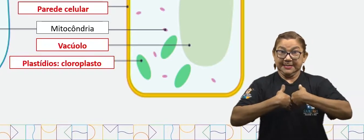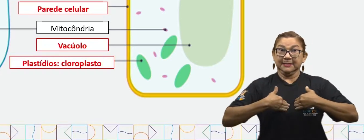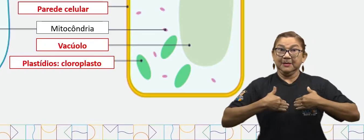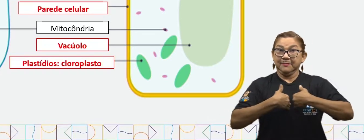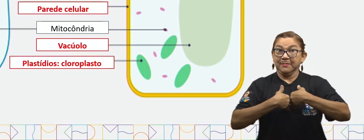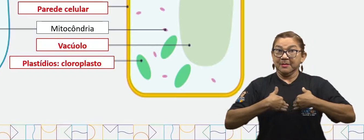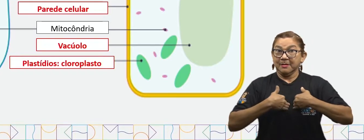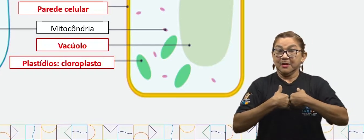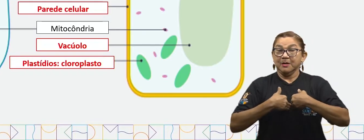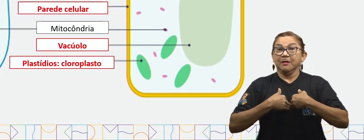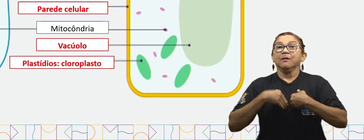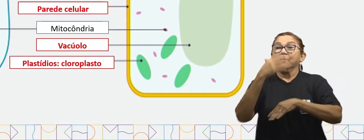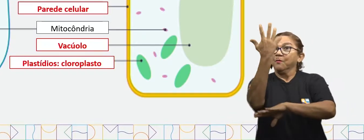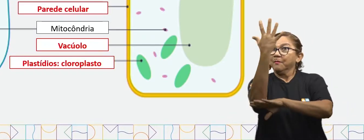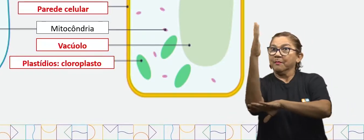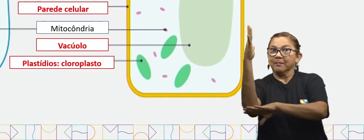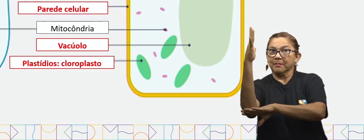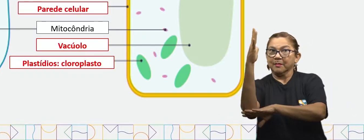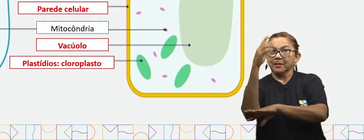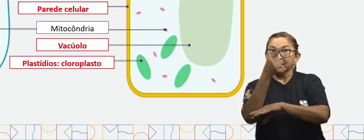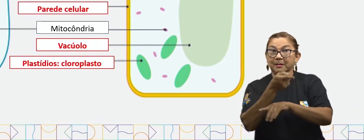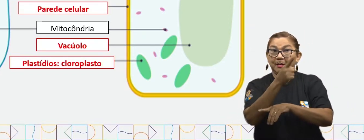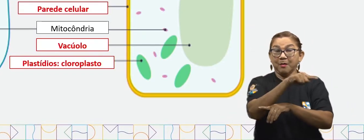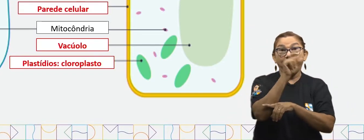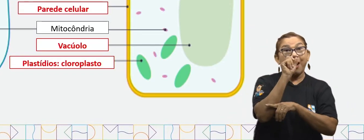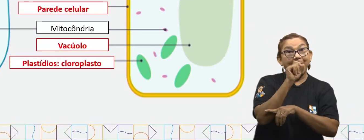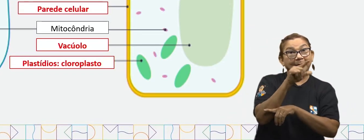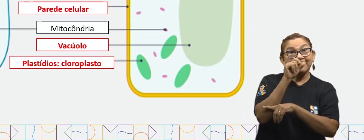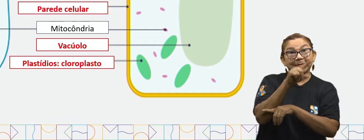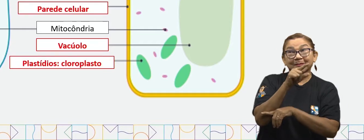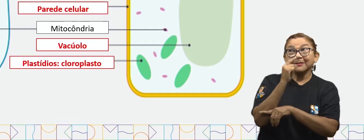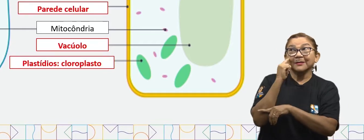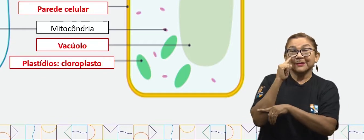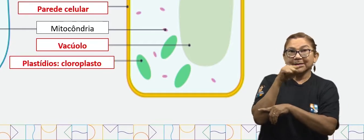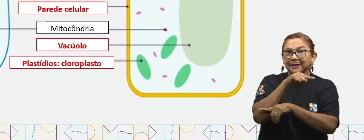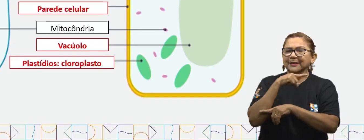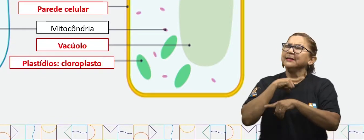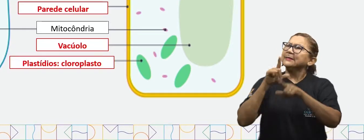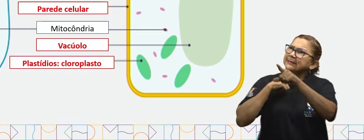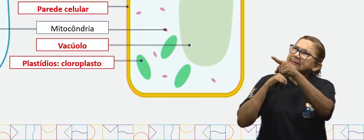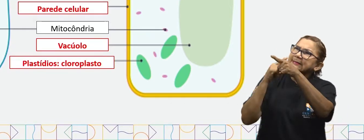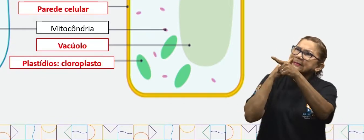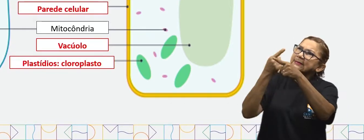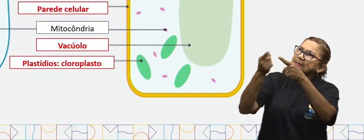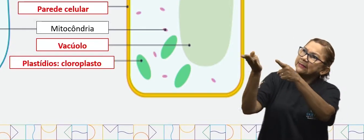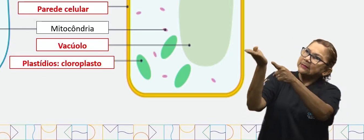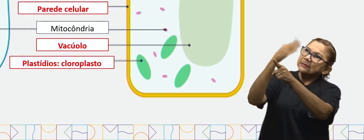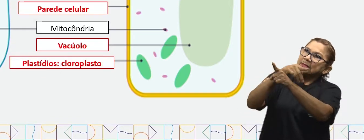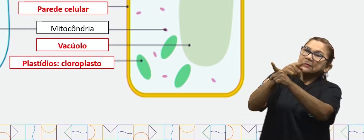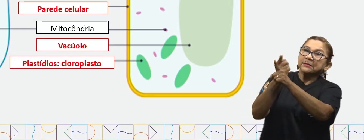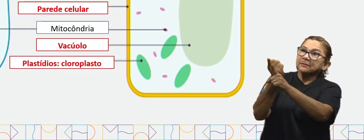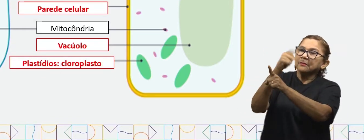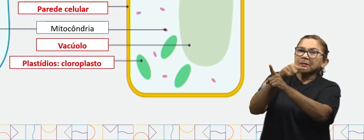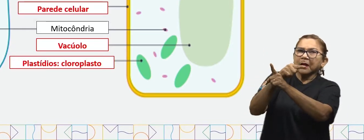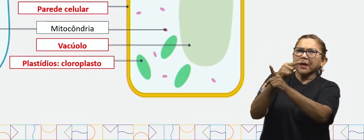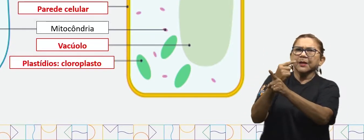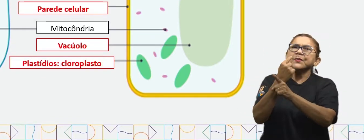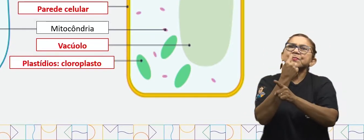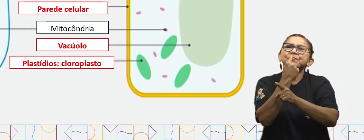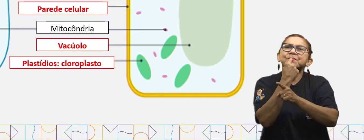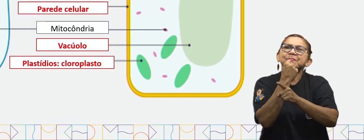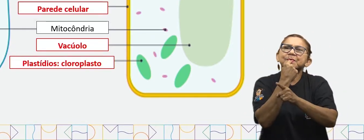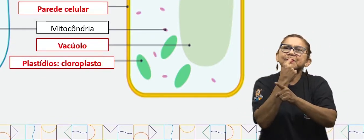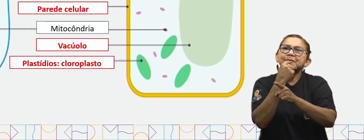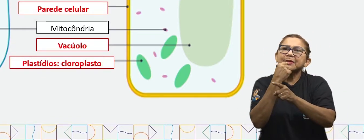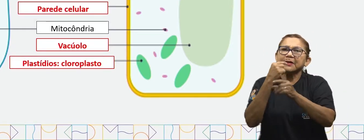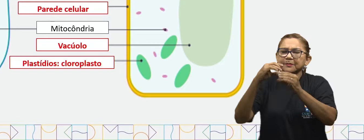vegetal. O que há de diferente, ou seja, o que há somente em células vegetais, está em vermelho: